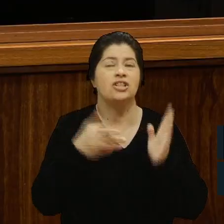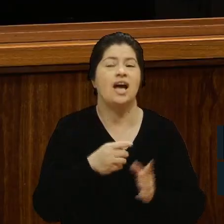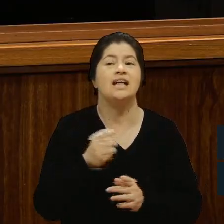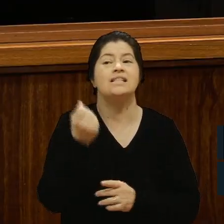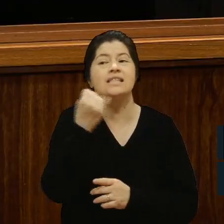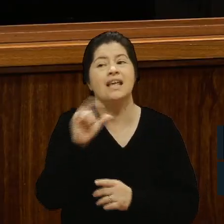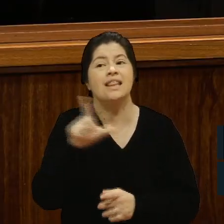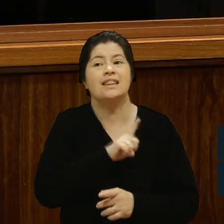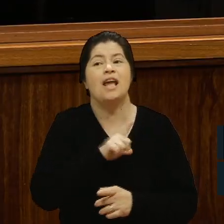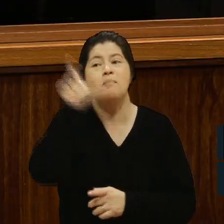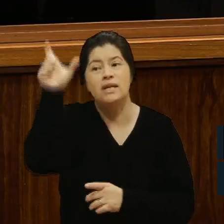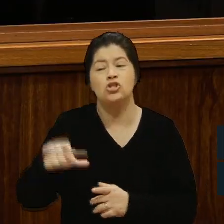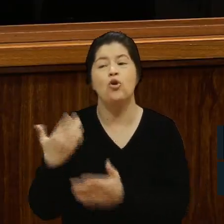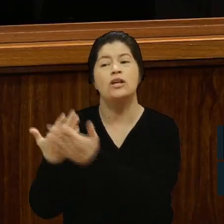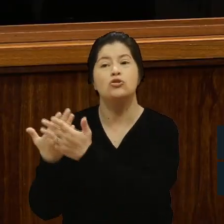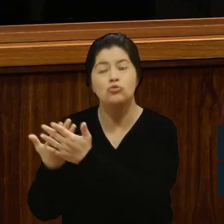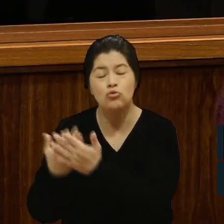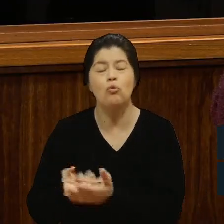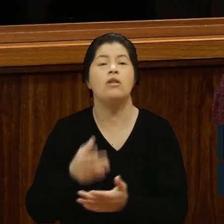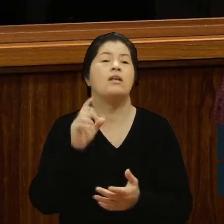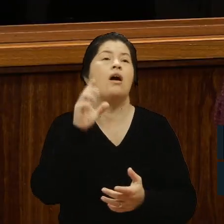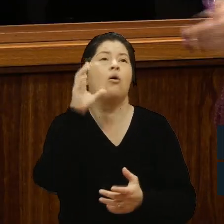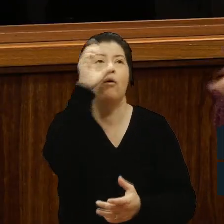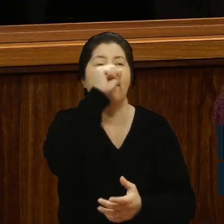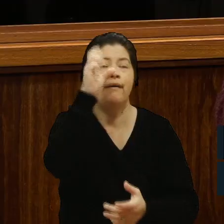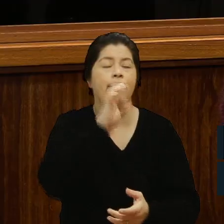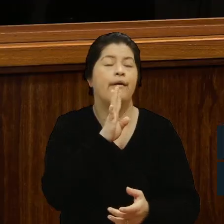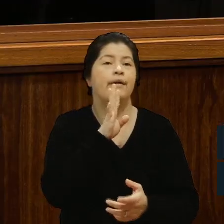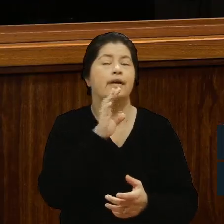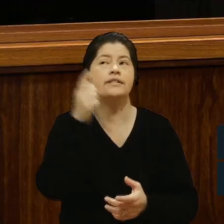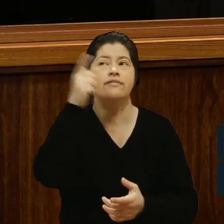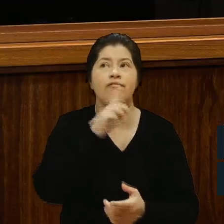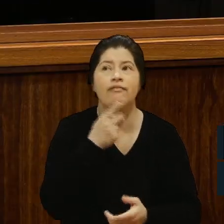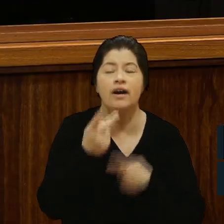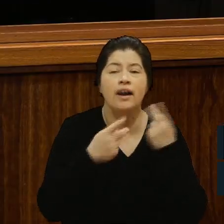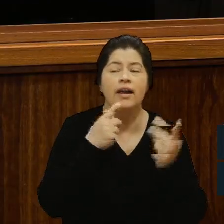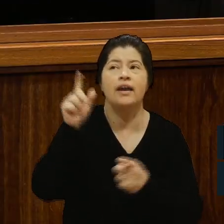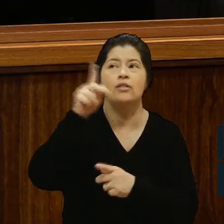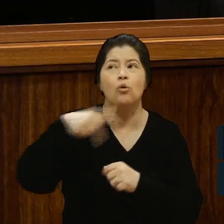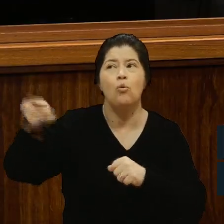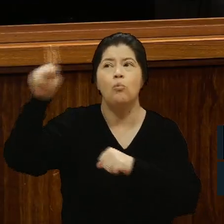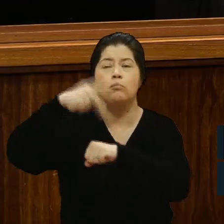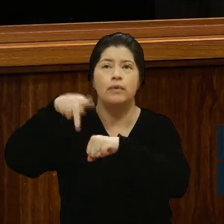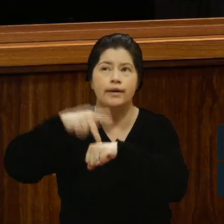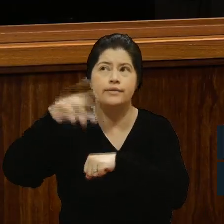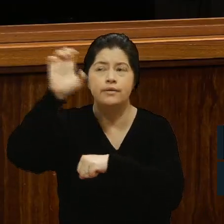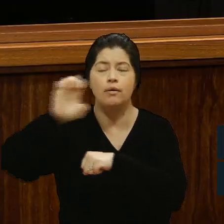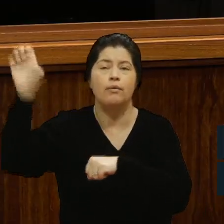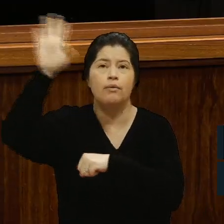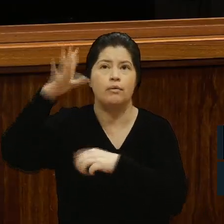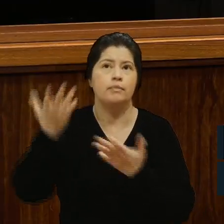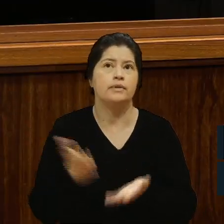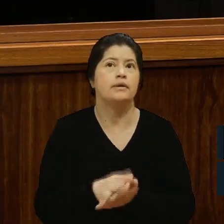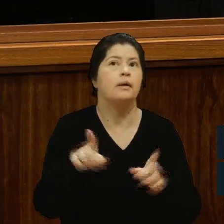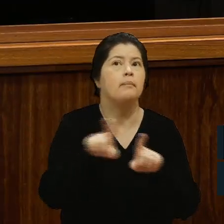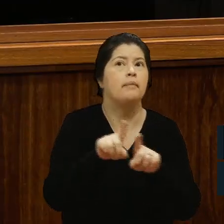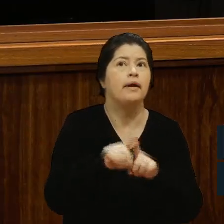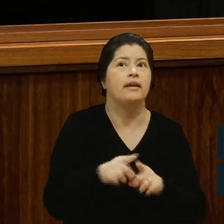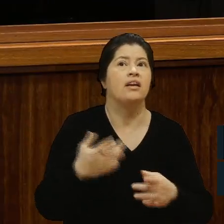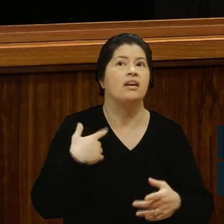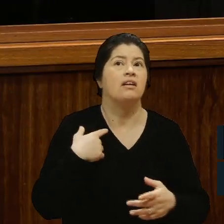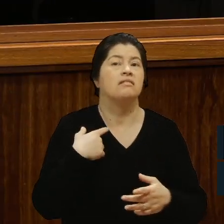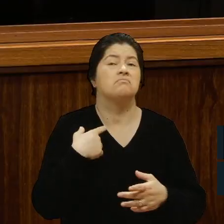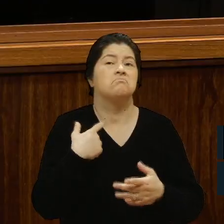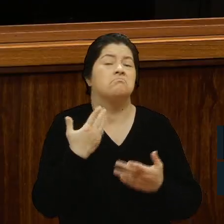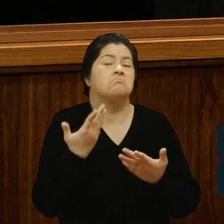que comentou a lei da Maria da Penha, tanto aqui, falei da Inglaterra, falei de tudo isso aí, então, eu